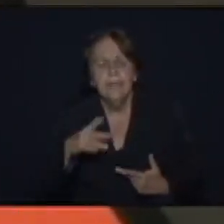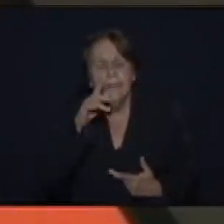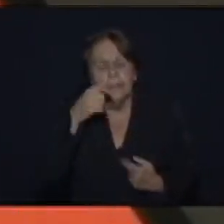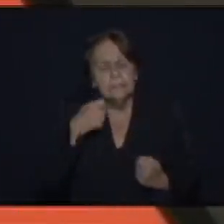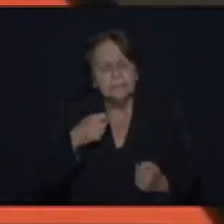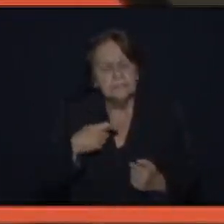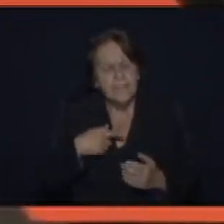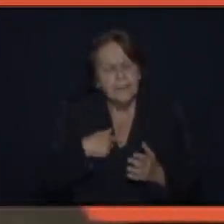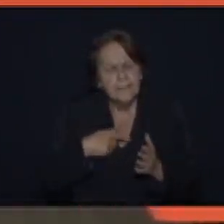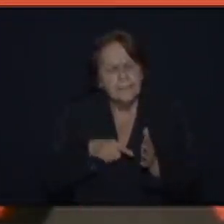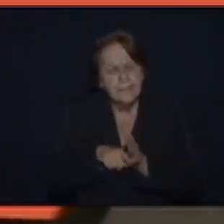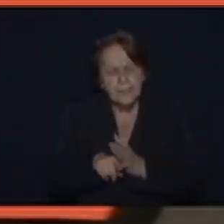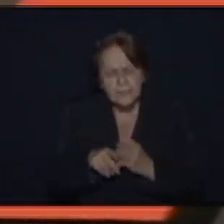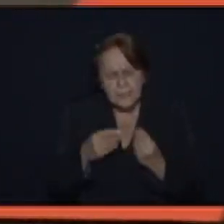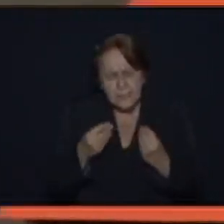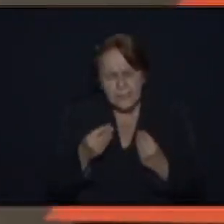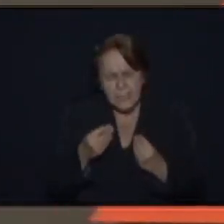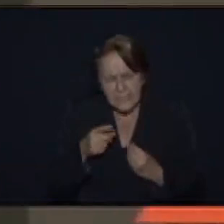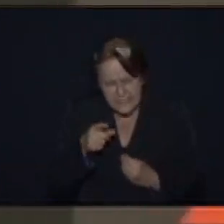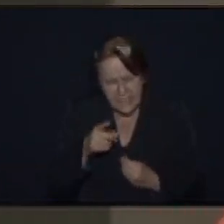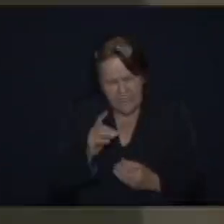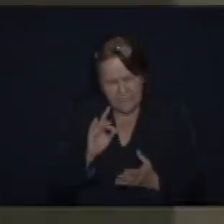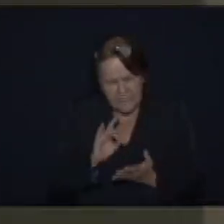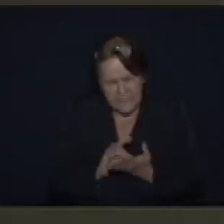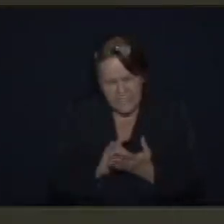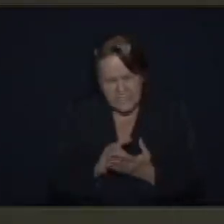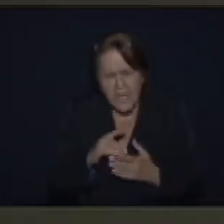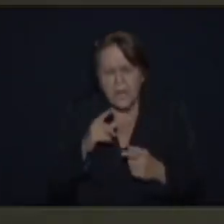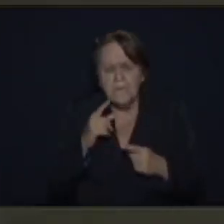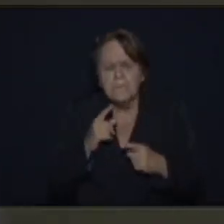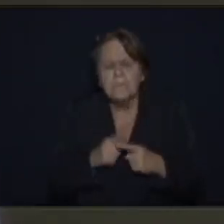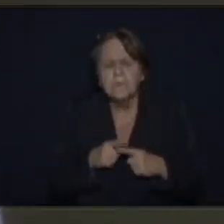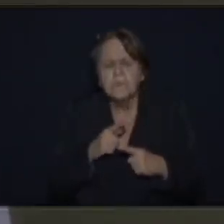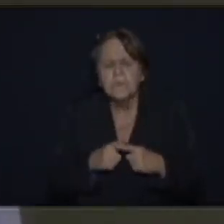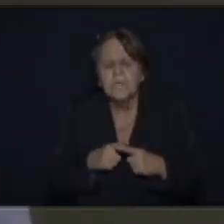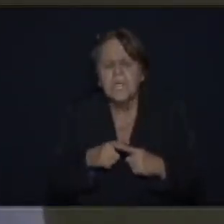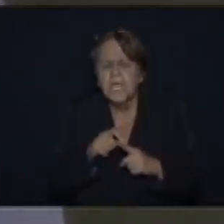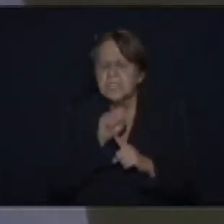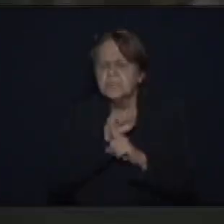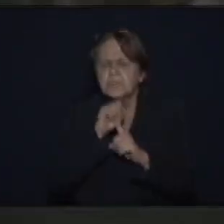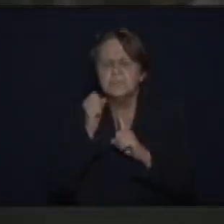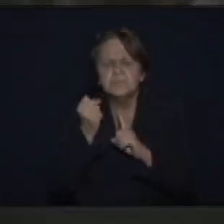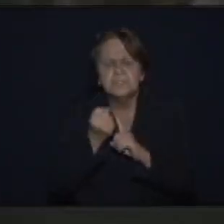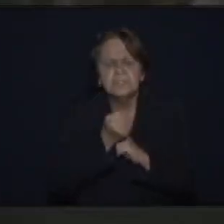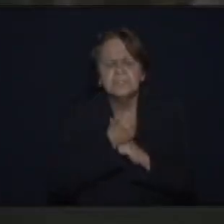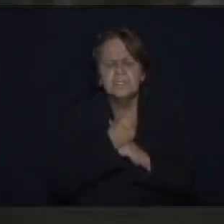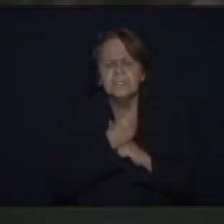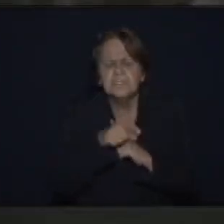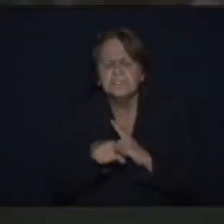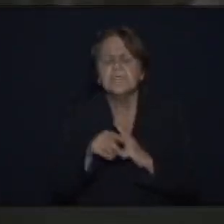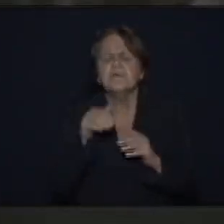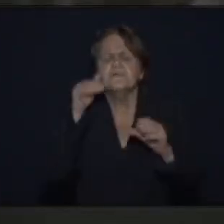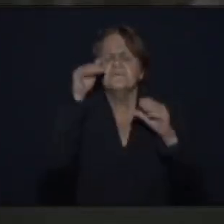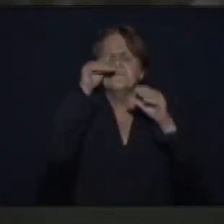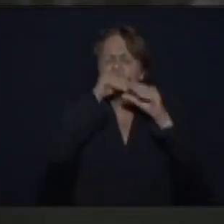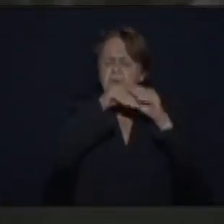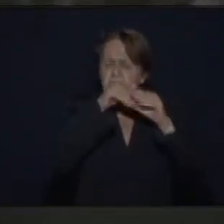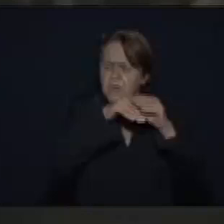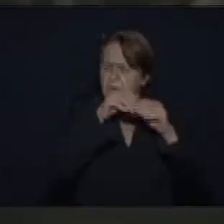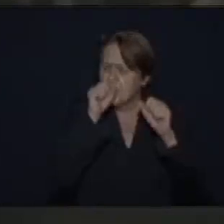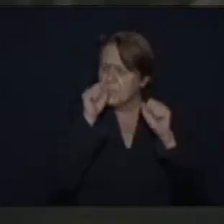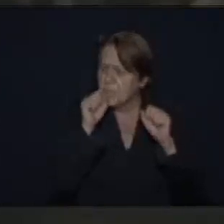fazer uma pergunta mas isso é verdade por que que nós temos uma sociedade onde é o pleno direito do voto